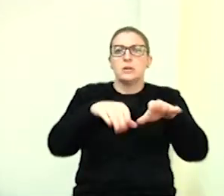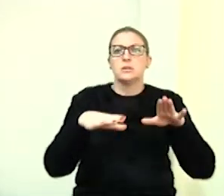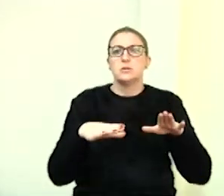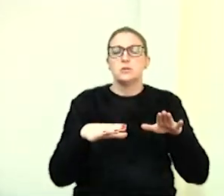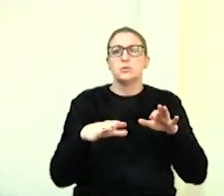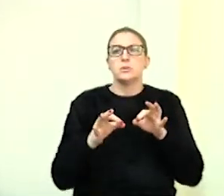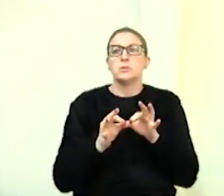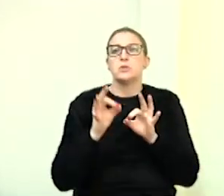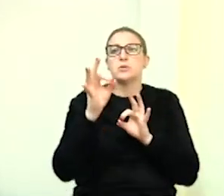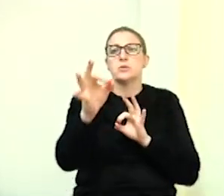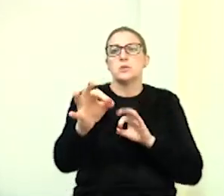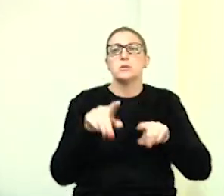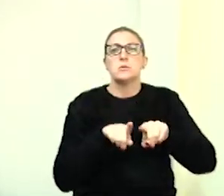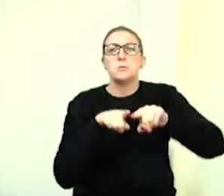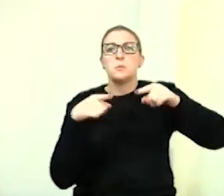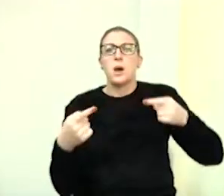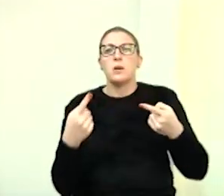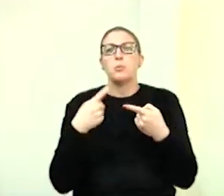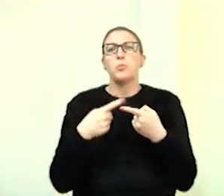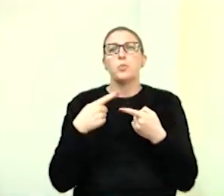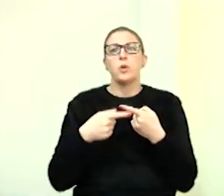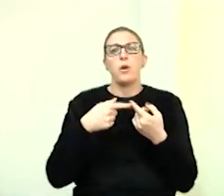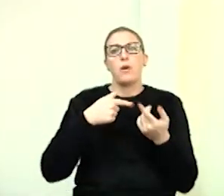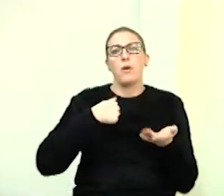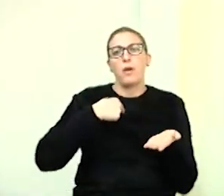a favor delas também. Obrigada.